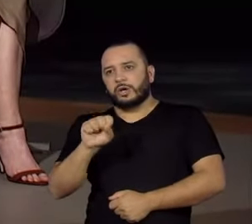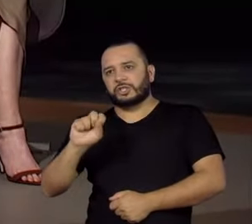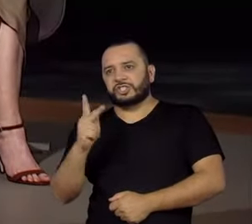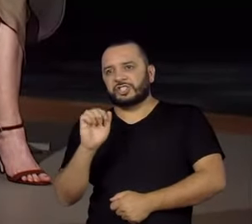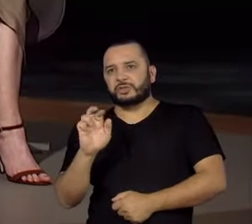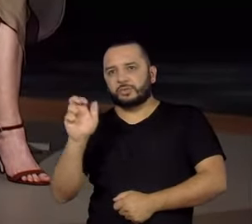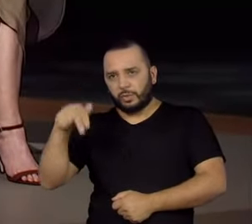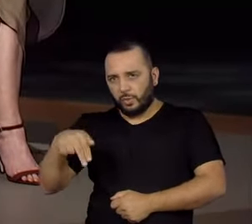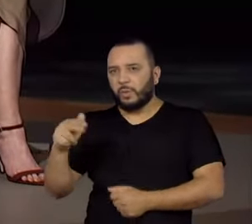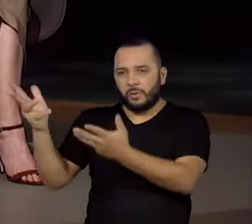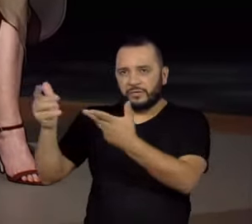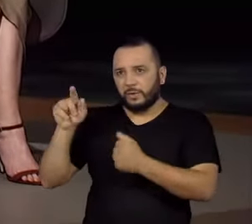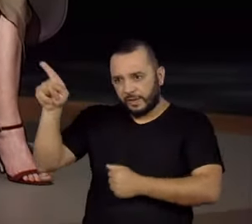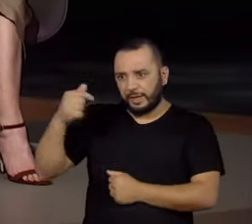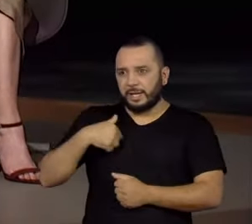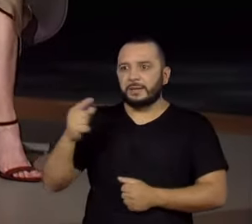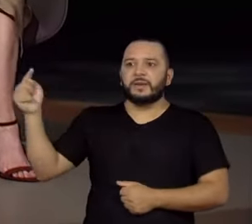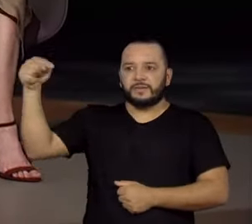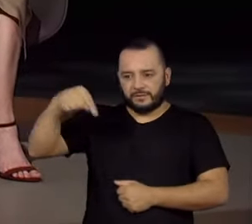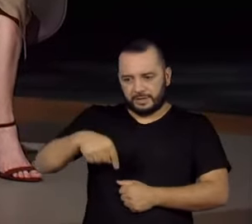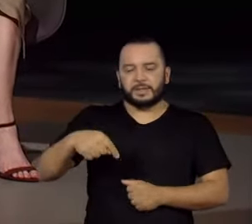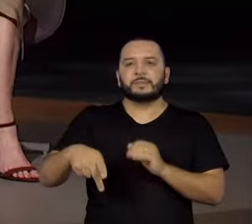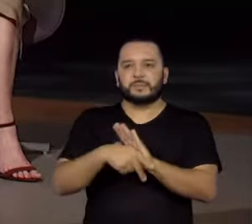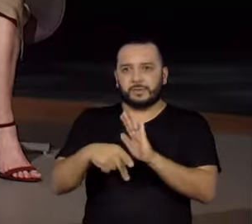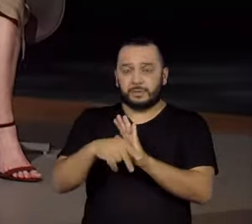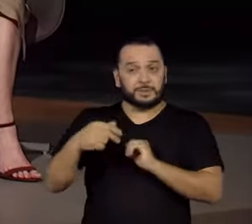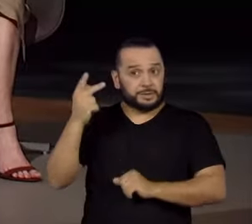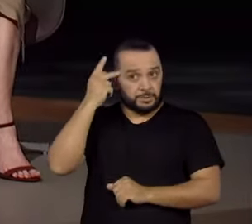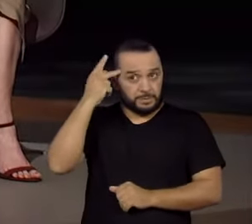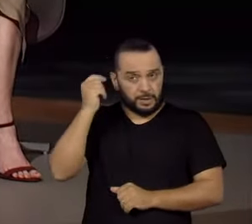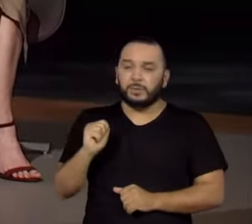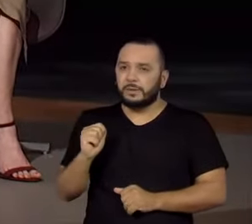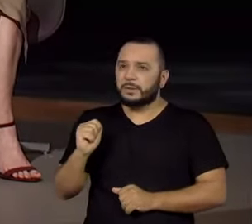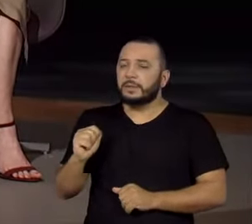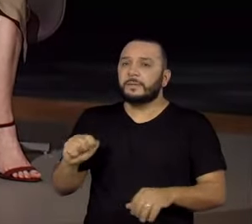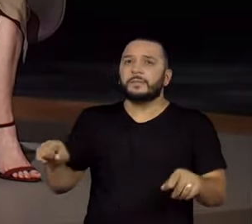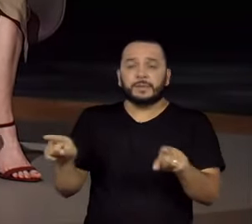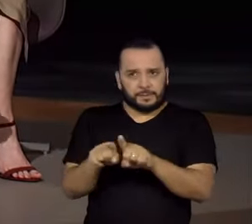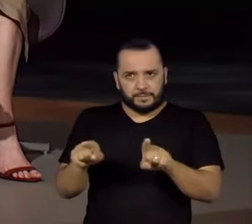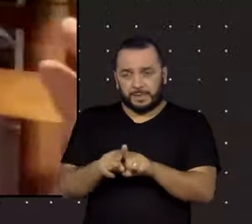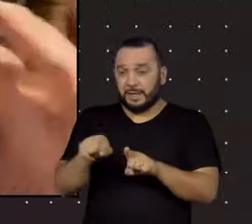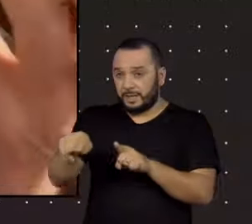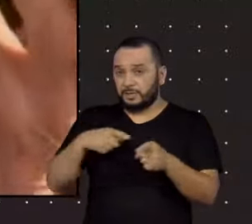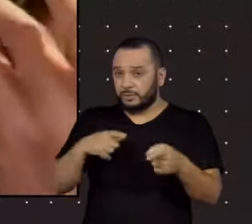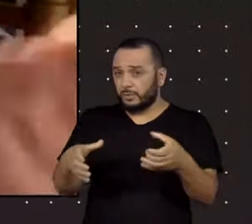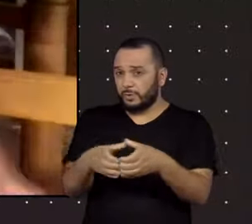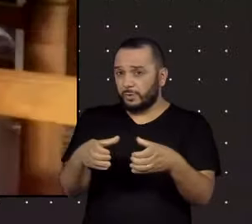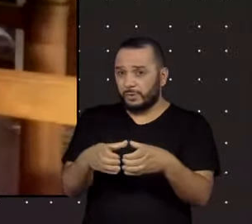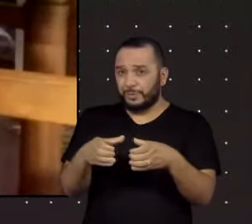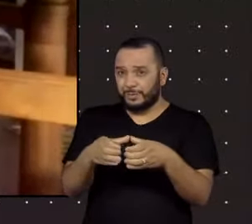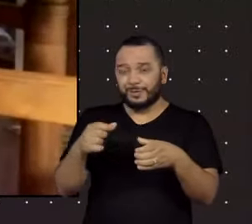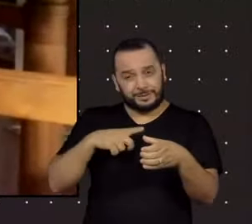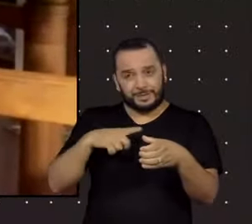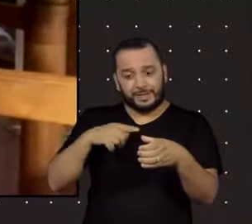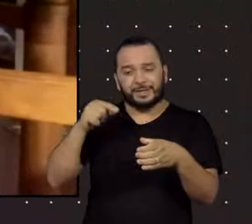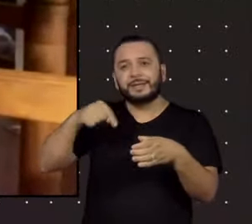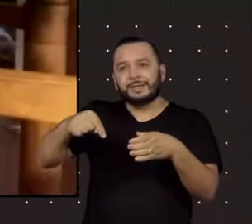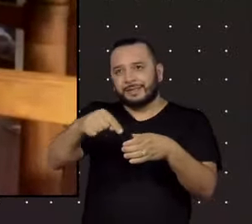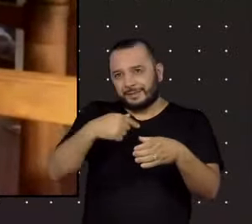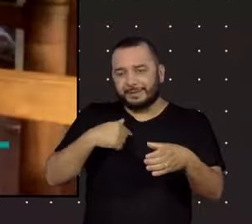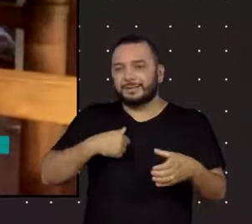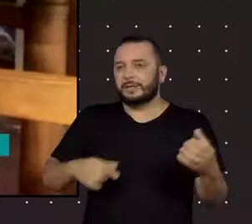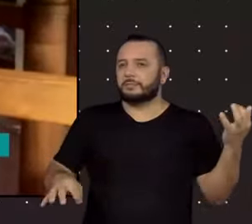Quarteto Brasil. Esse conservatório tinha uma orquestra de cordas que eu passei, então, como estudante, a tocar nela. Aí